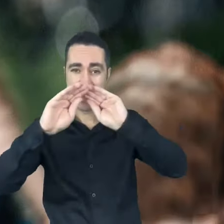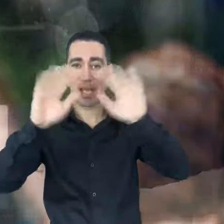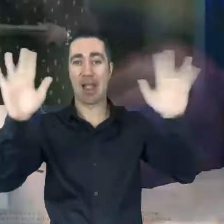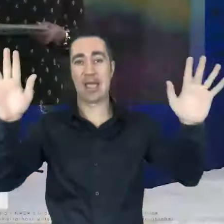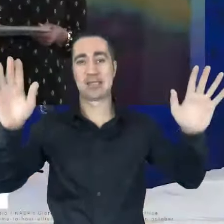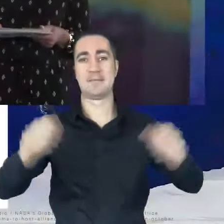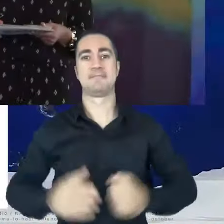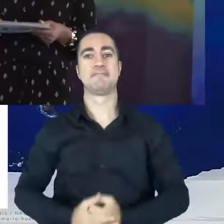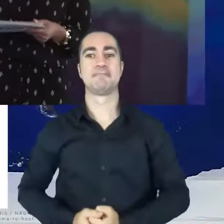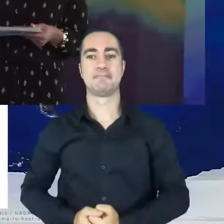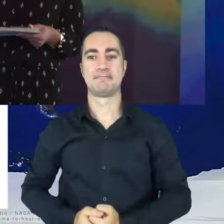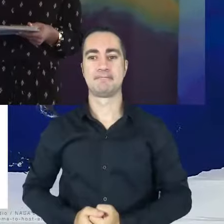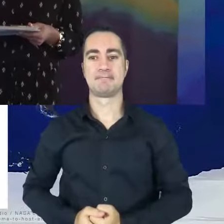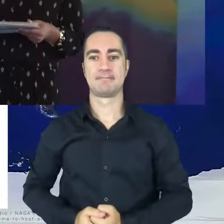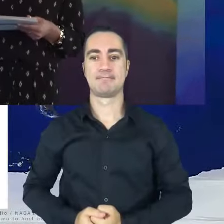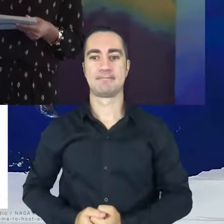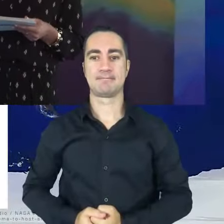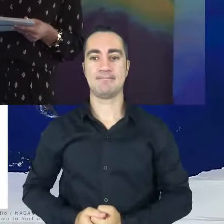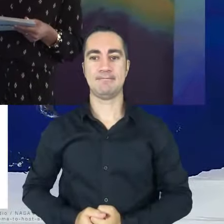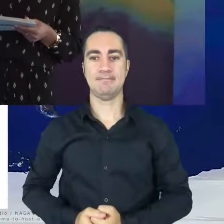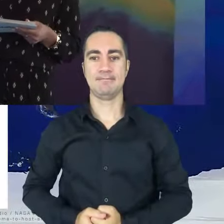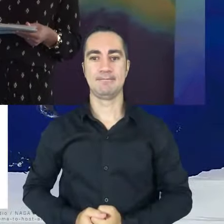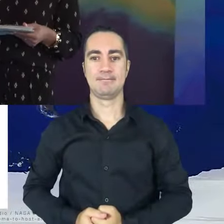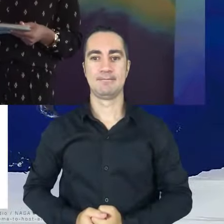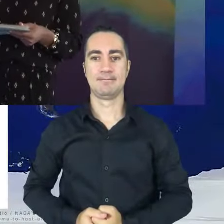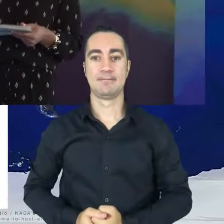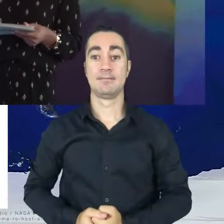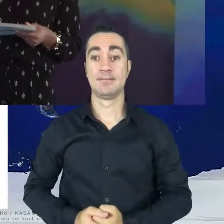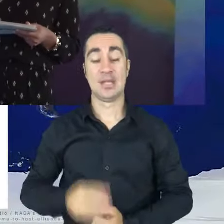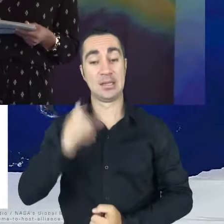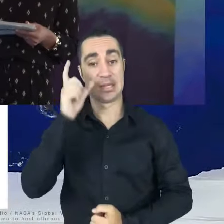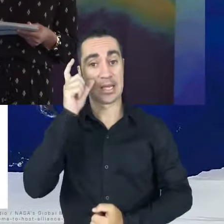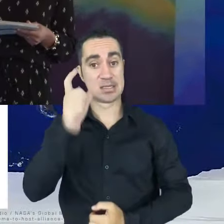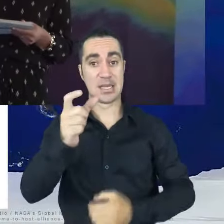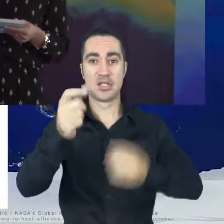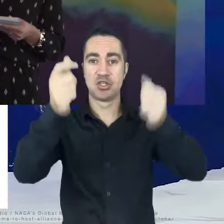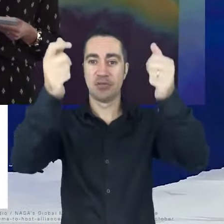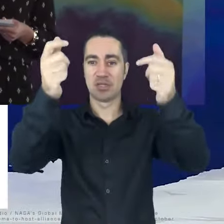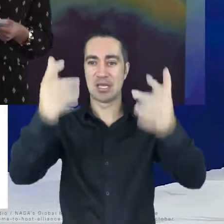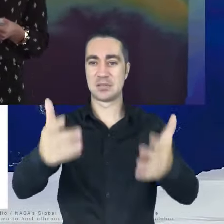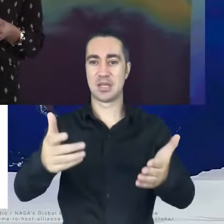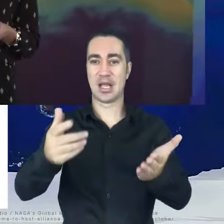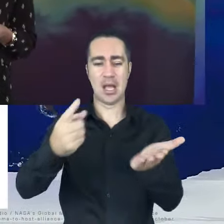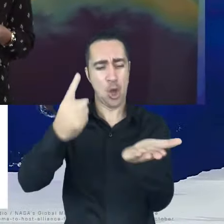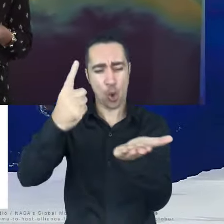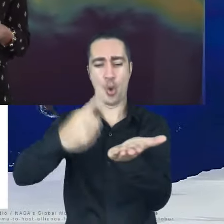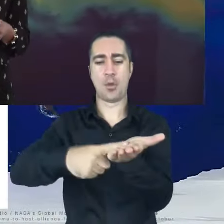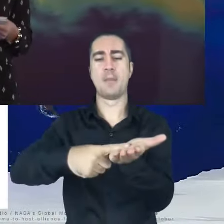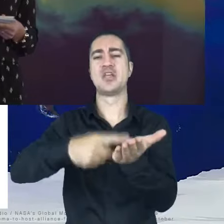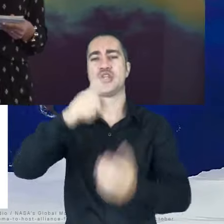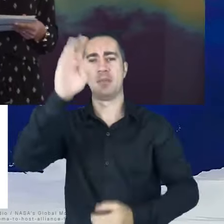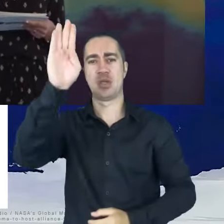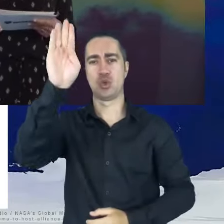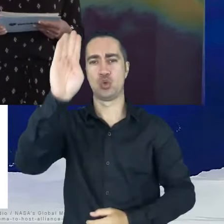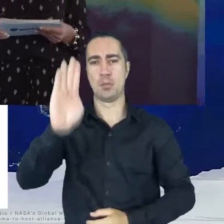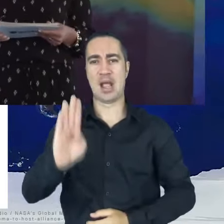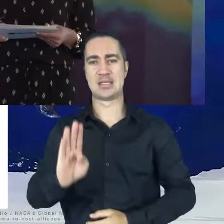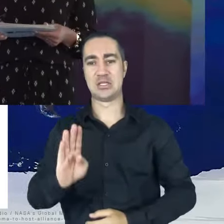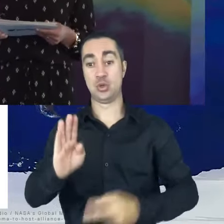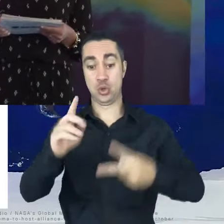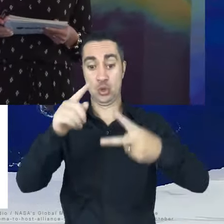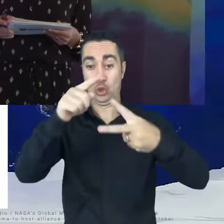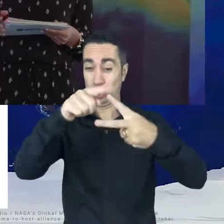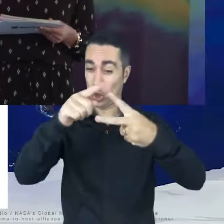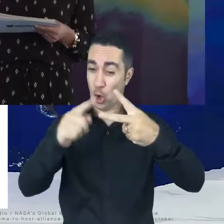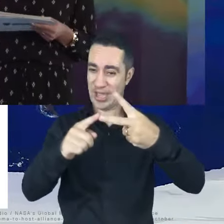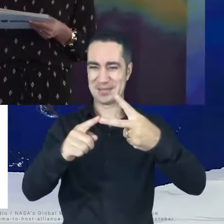Excelente, Carlos, e acho interessante você trazer o comprometimento do Brasil em várias metas que você comentou, mas